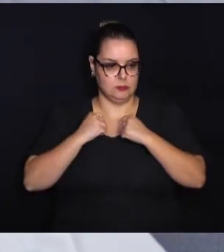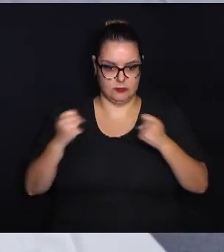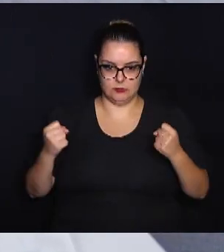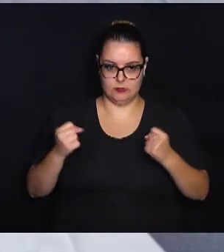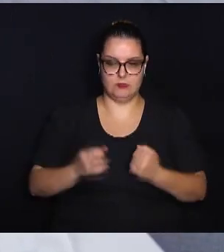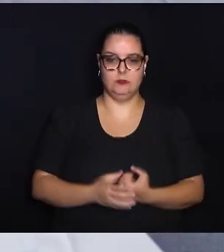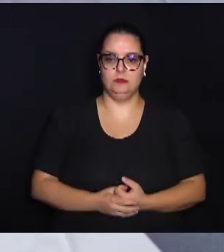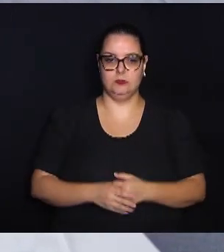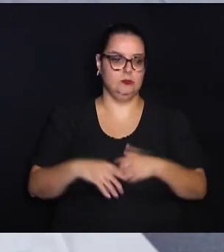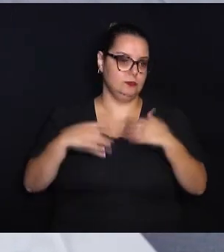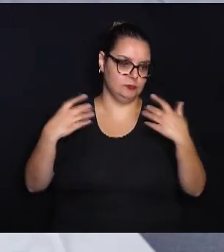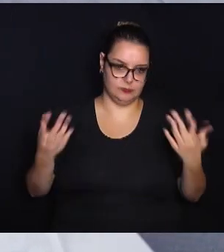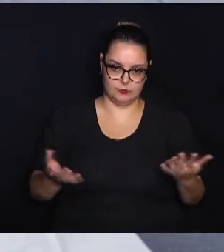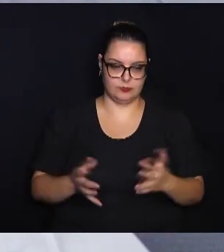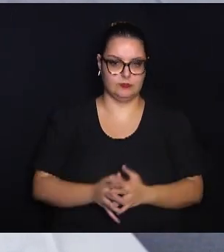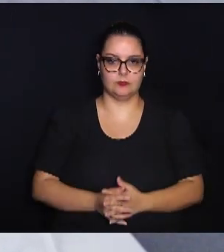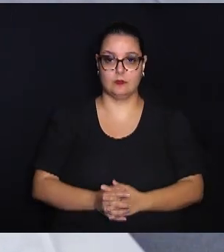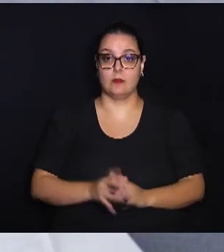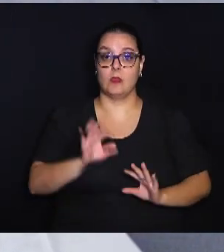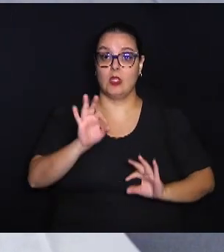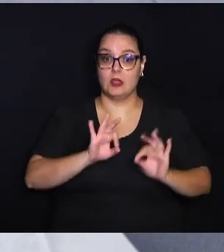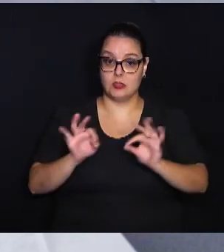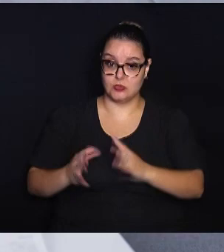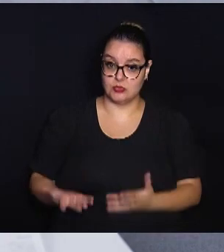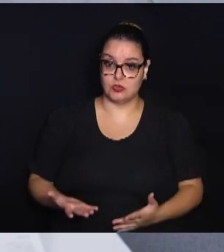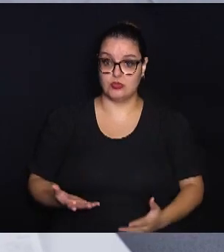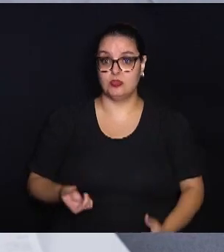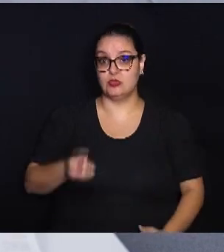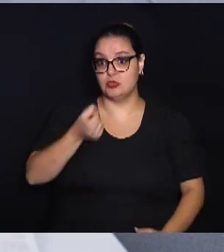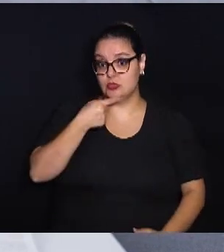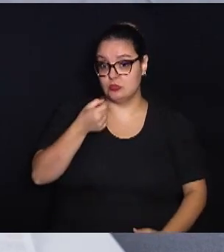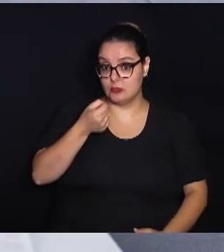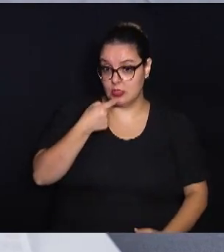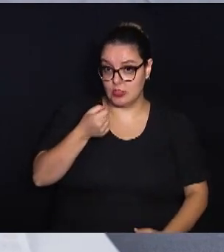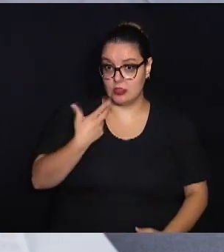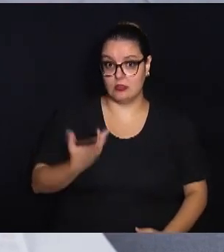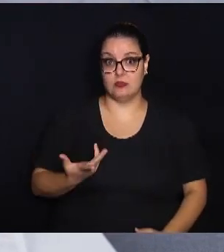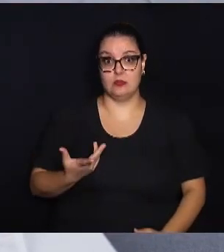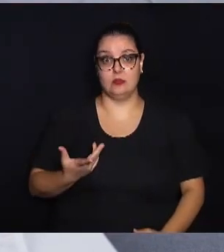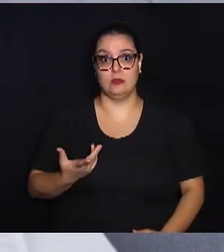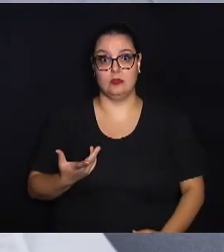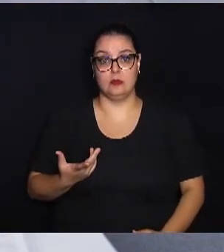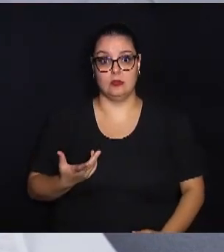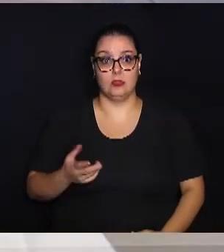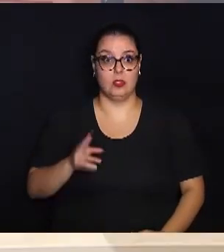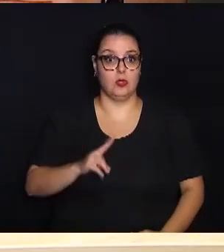livre, enfim, se planejar em termos de medicação,